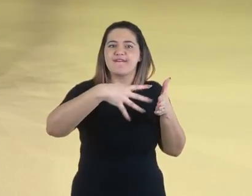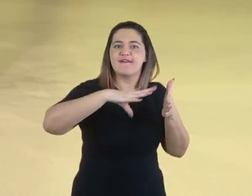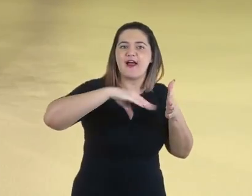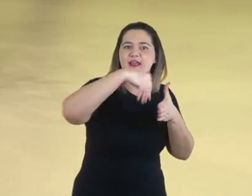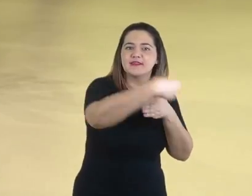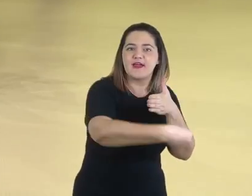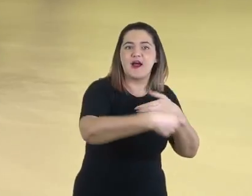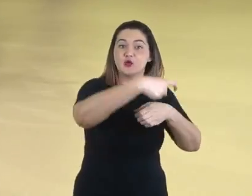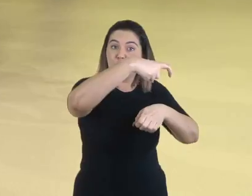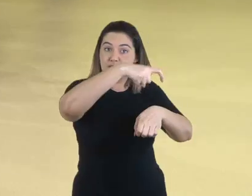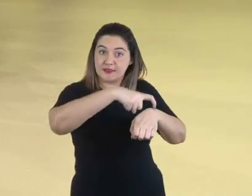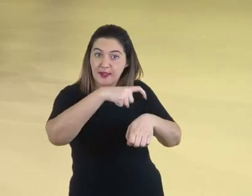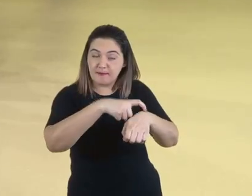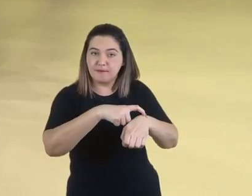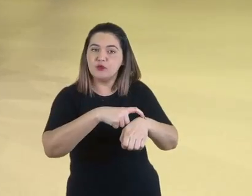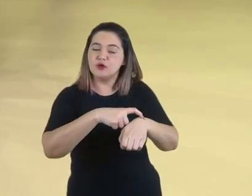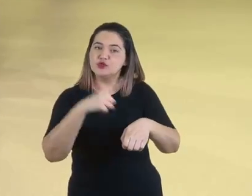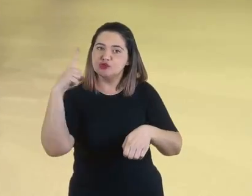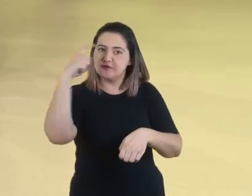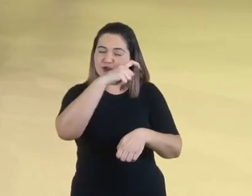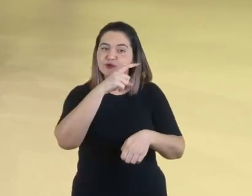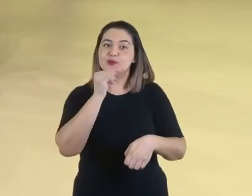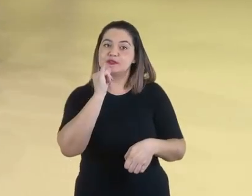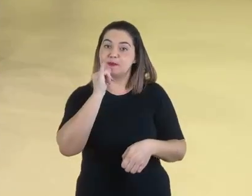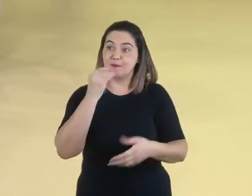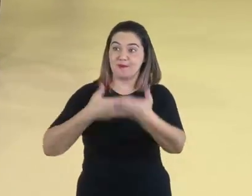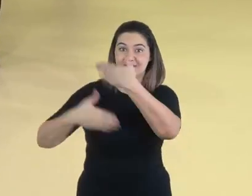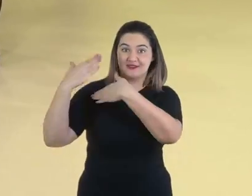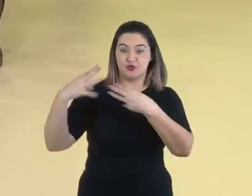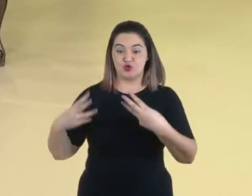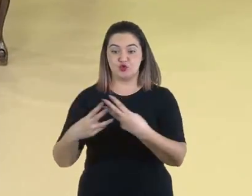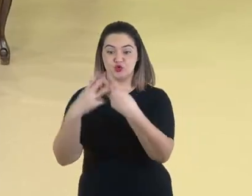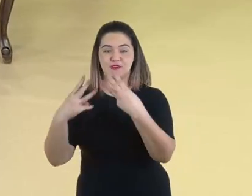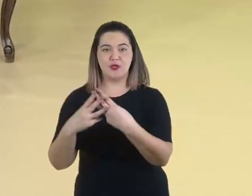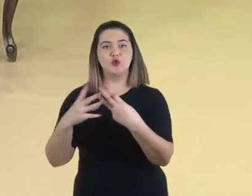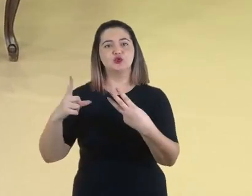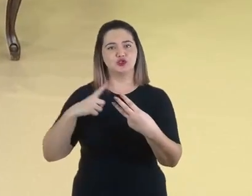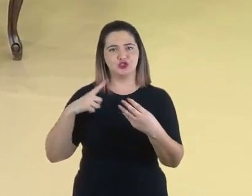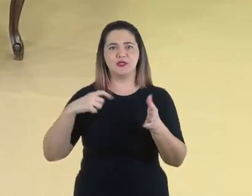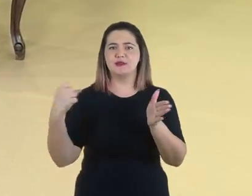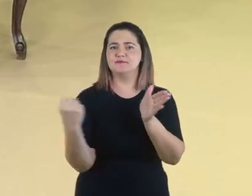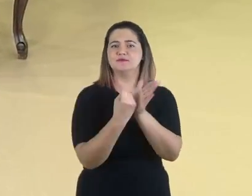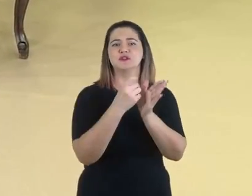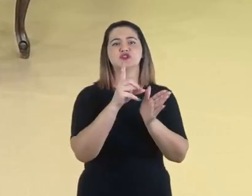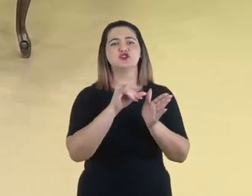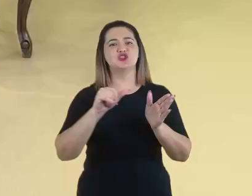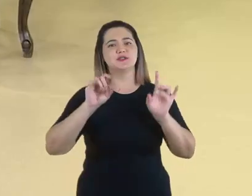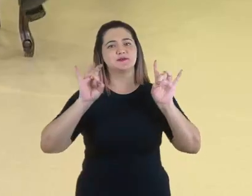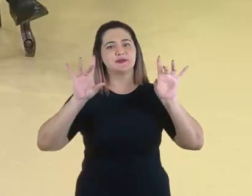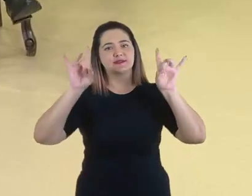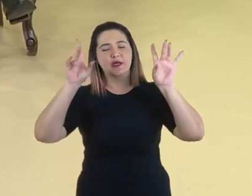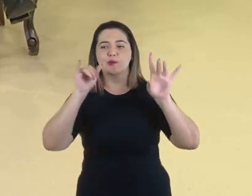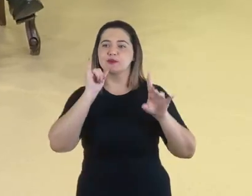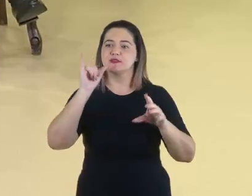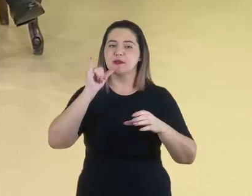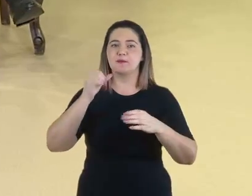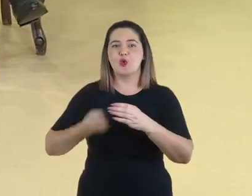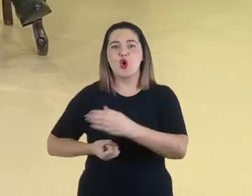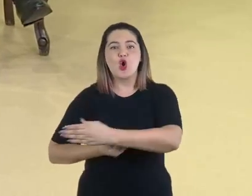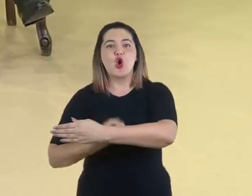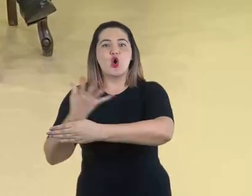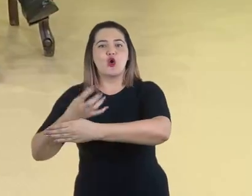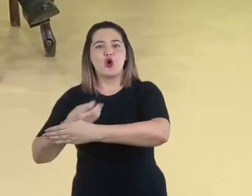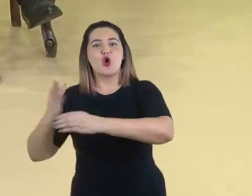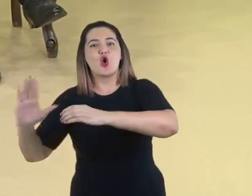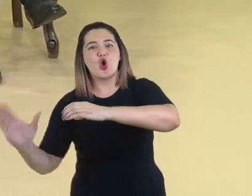eram todas baseadas na colheita e o calendário marcaria também algumas profecias, especialmente profecias de tempo,